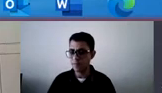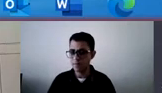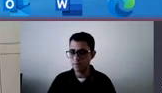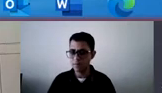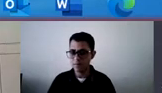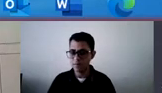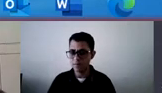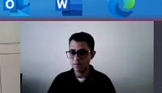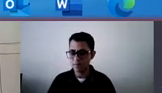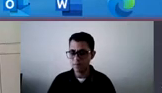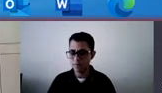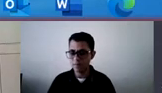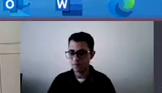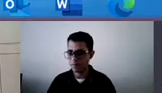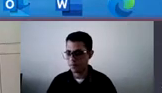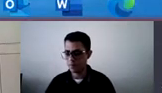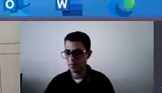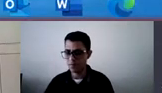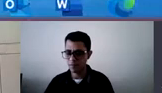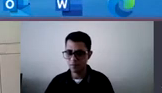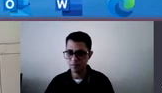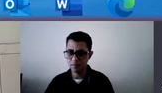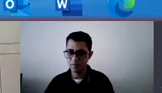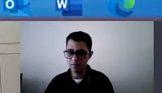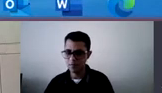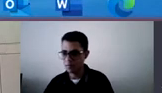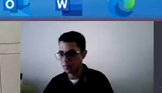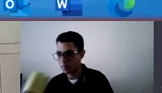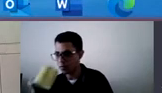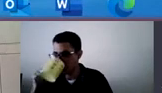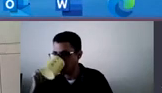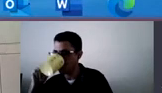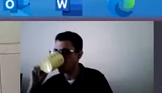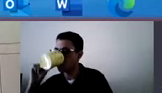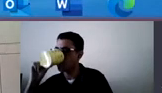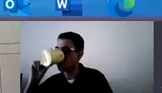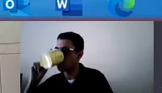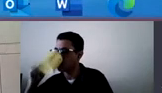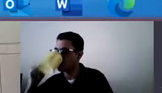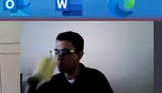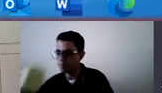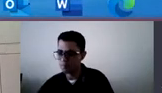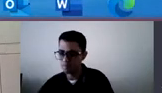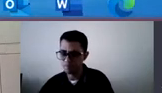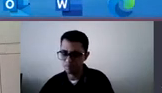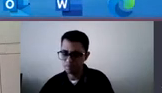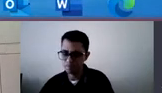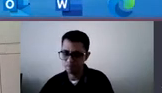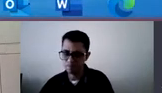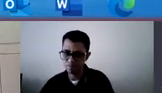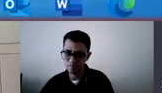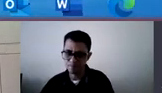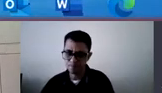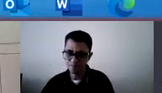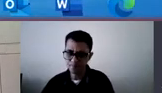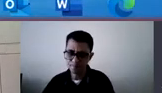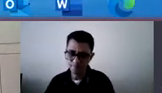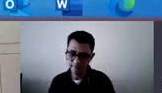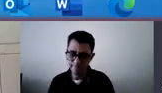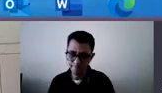Concordo plenamente, perfeito. Ô, Alexandra. Oi. Pode, você passa a palavra. Alexandra, é só eu,